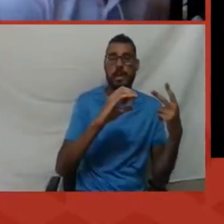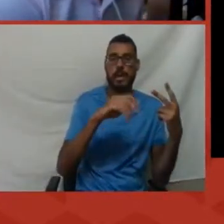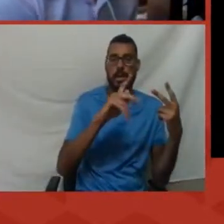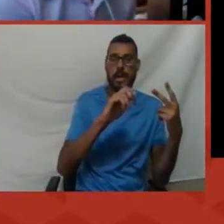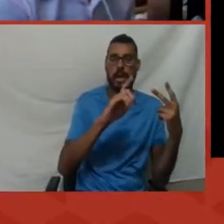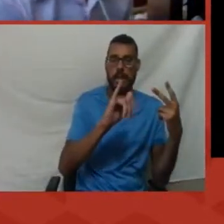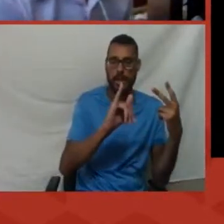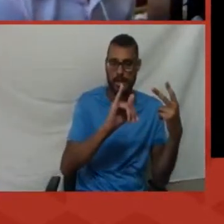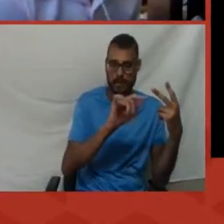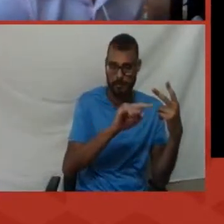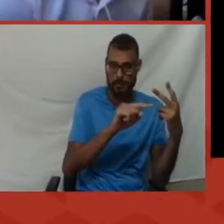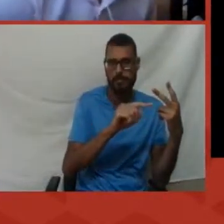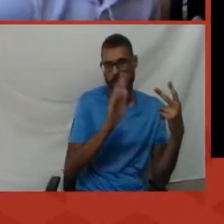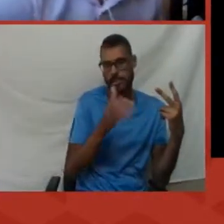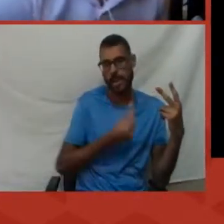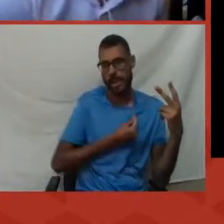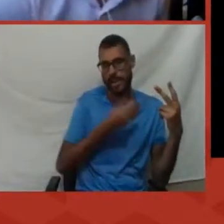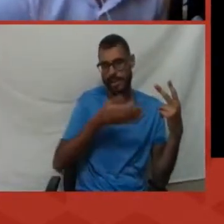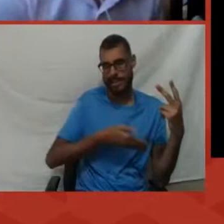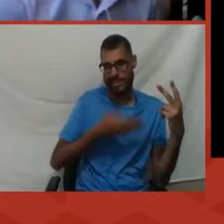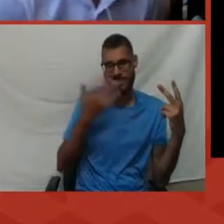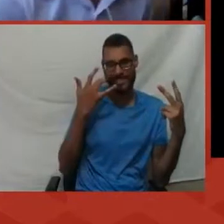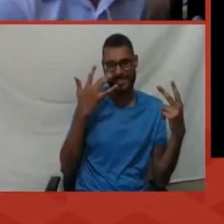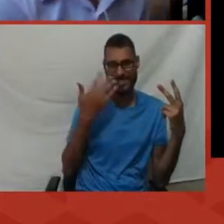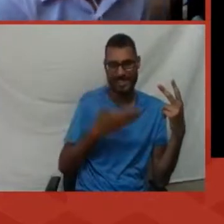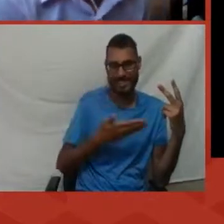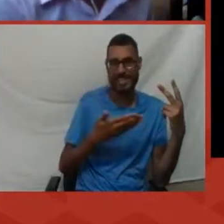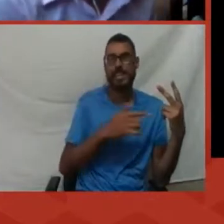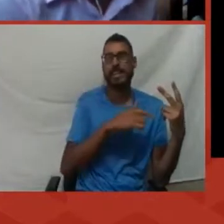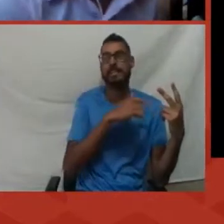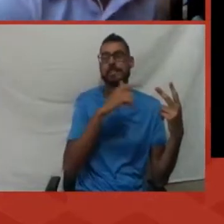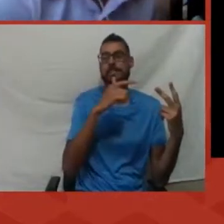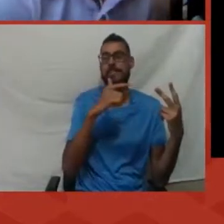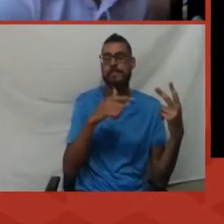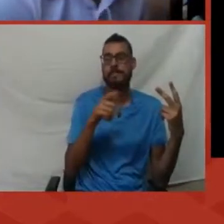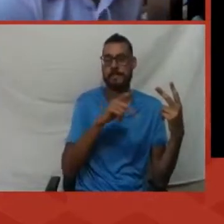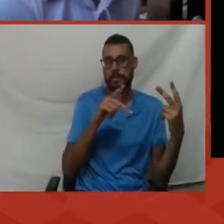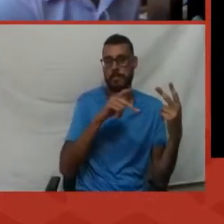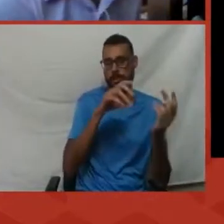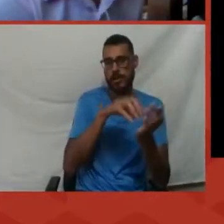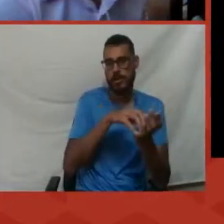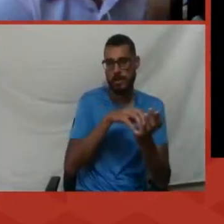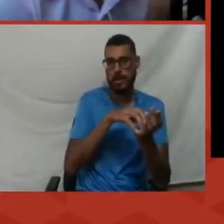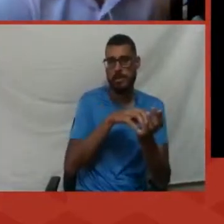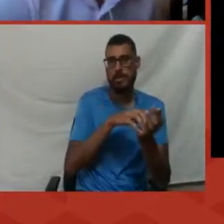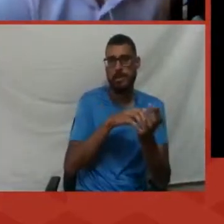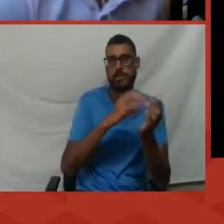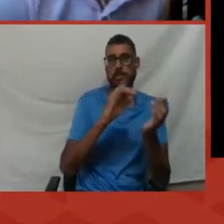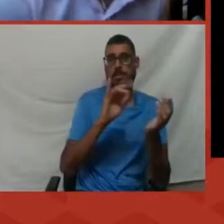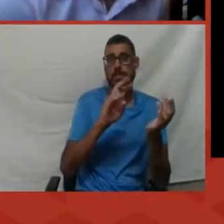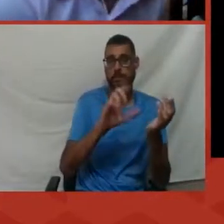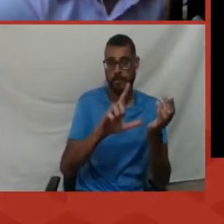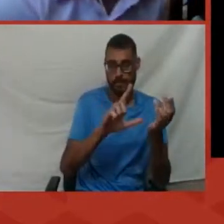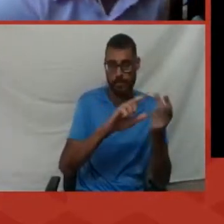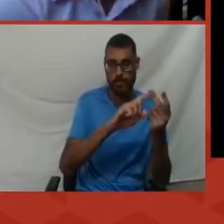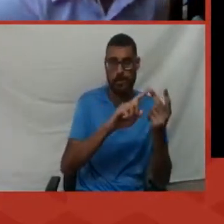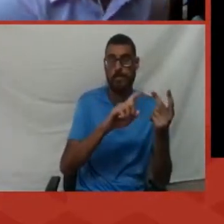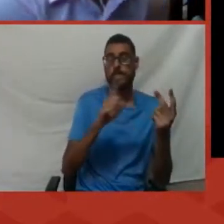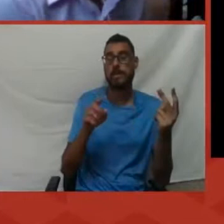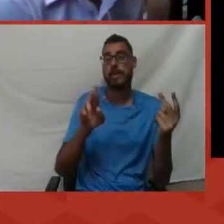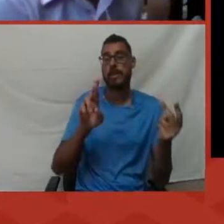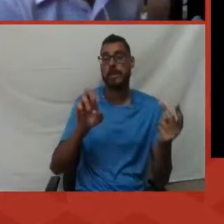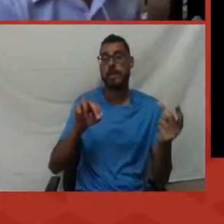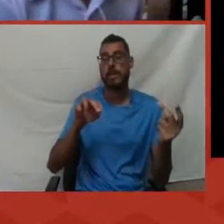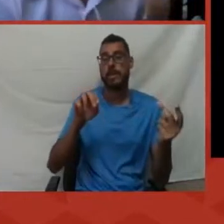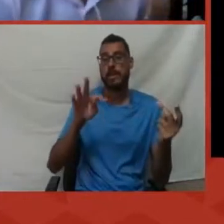esteve conosco aqui dramatizando a situação problema, professora do Departamento de Engenharia Civil, e o Renato, do Departamento